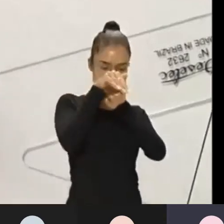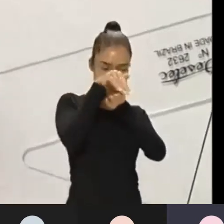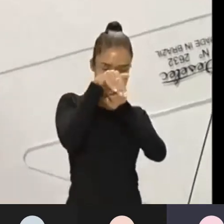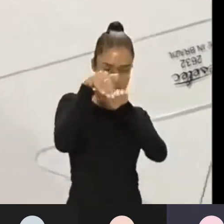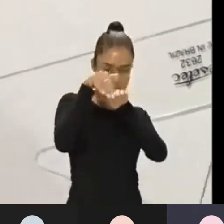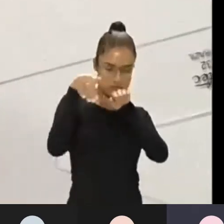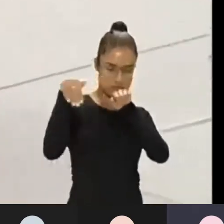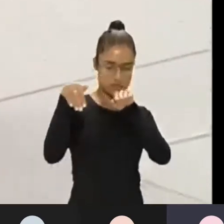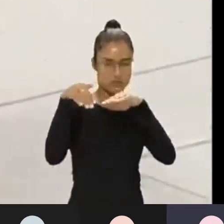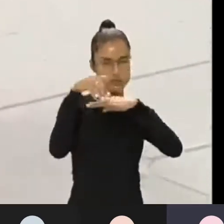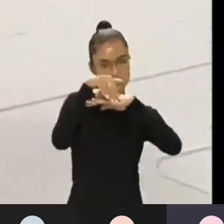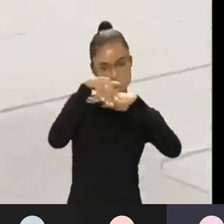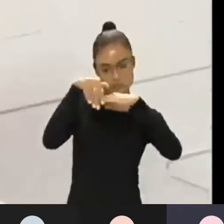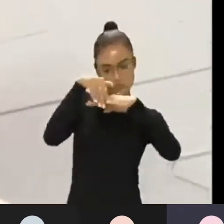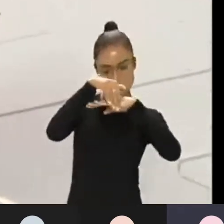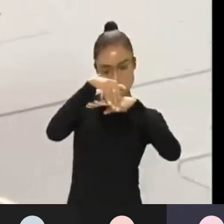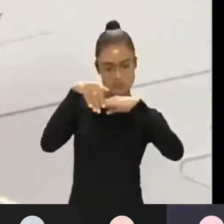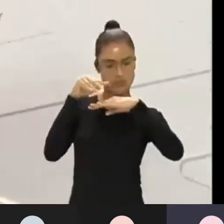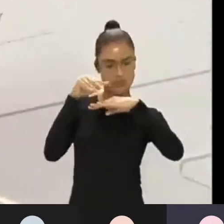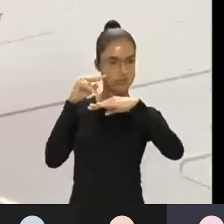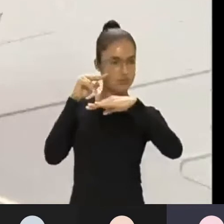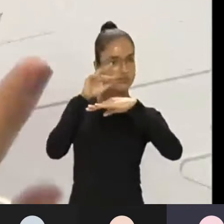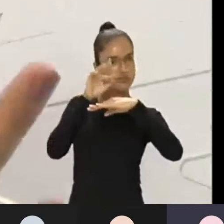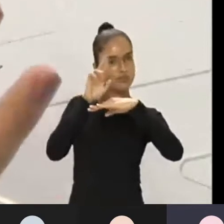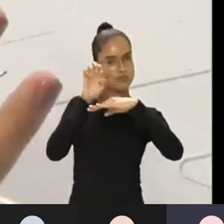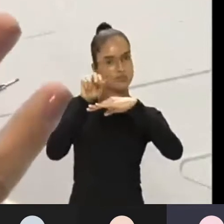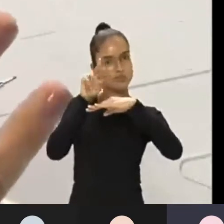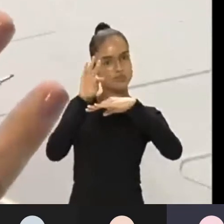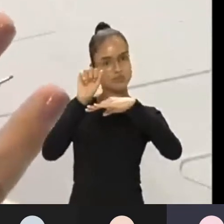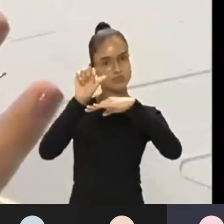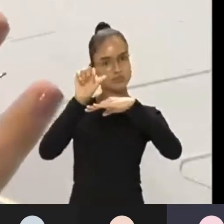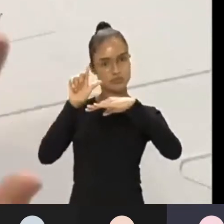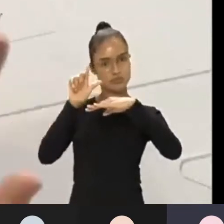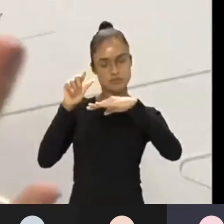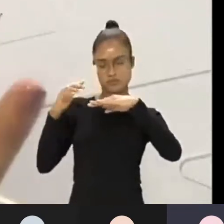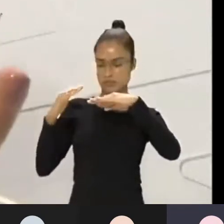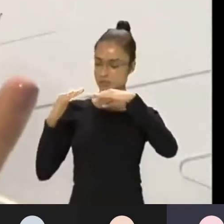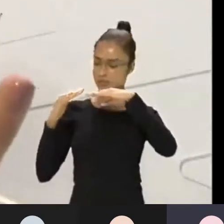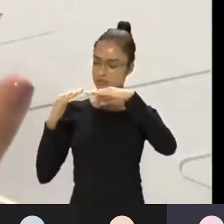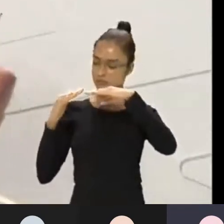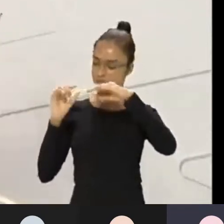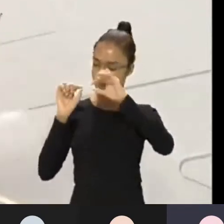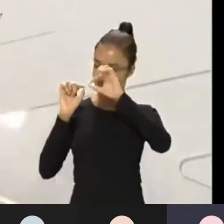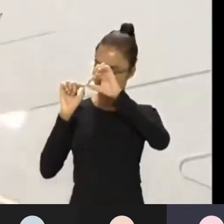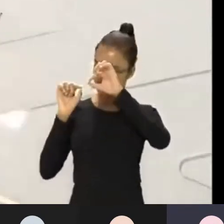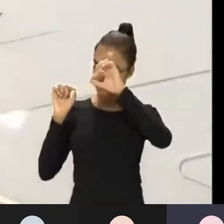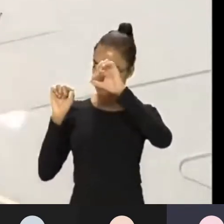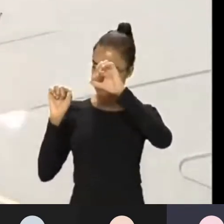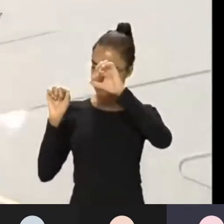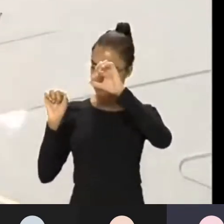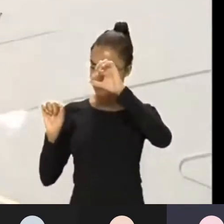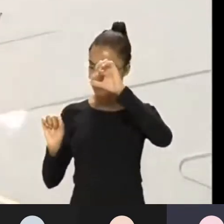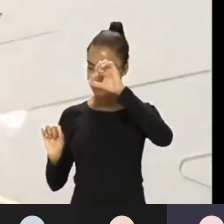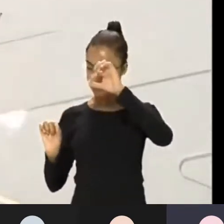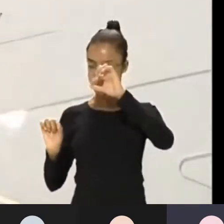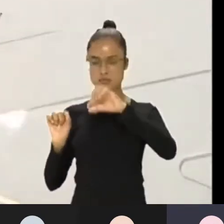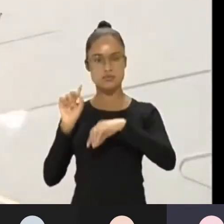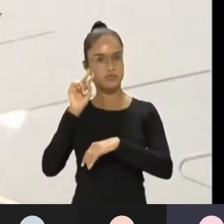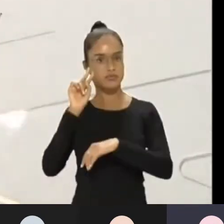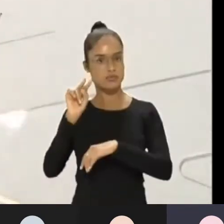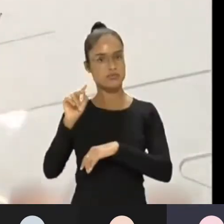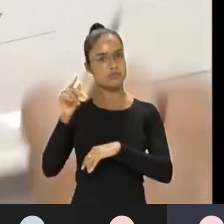posterior, eu não vou conseguir traçar com os instrumentos que fazem linhas paralelas. Tem que ser